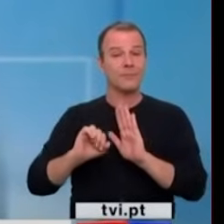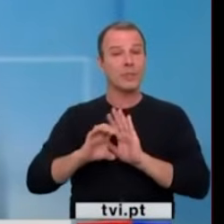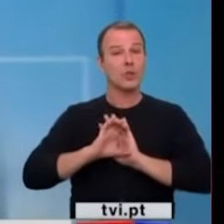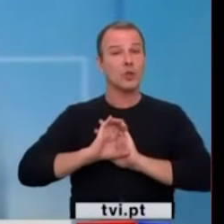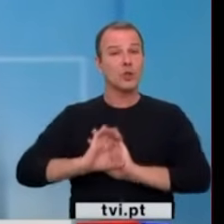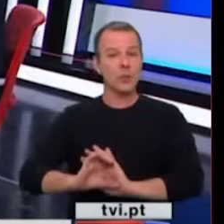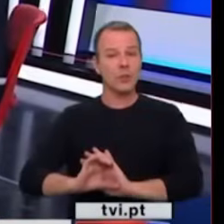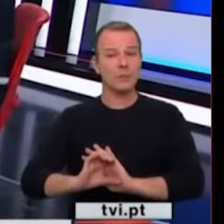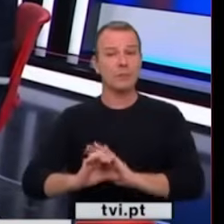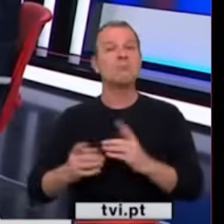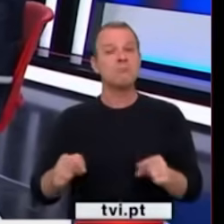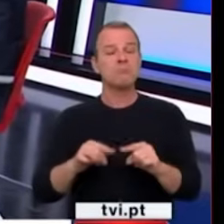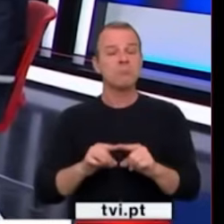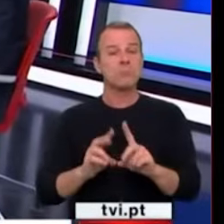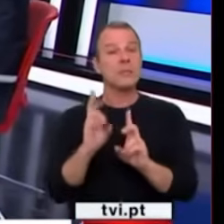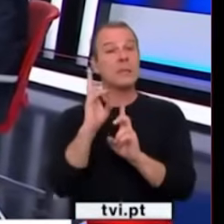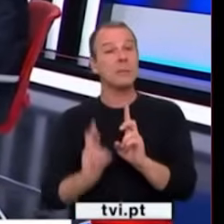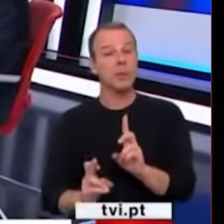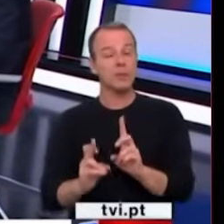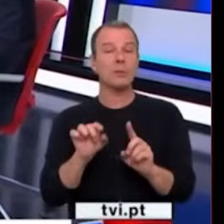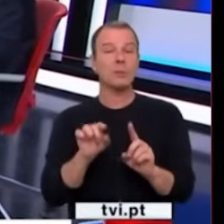chega di